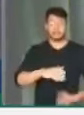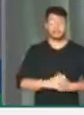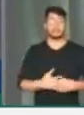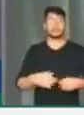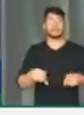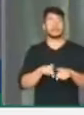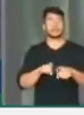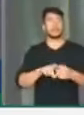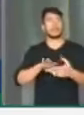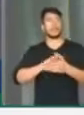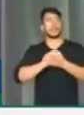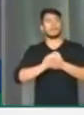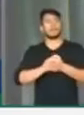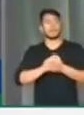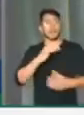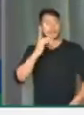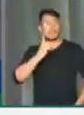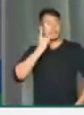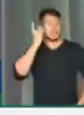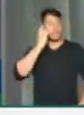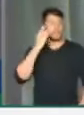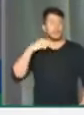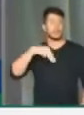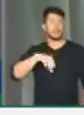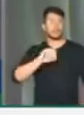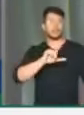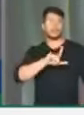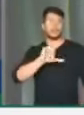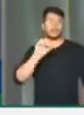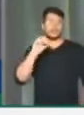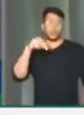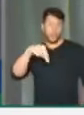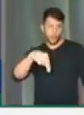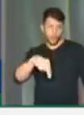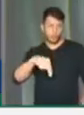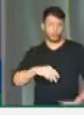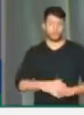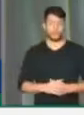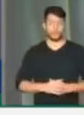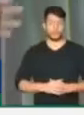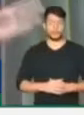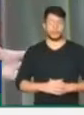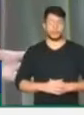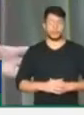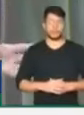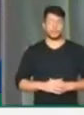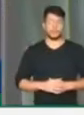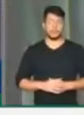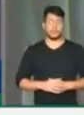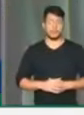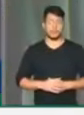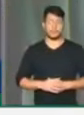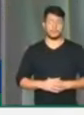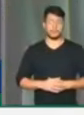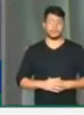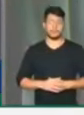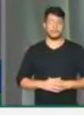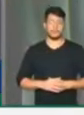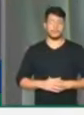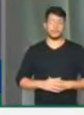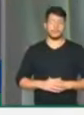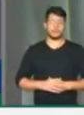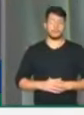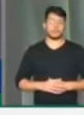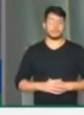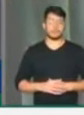deputado Molon, que compôs junto comigo as duas vozes de oposição nesse momento, desse tempo do nosso